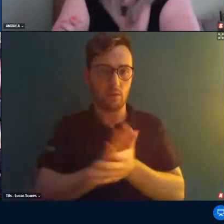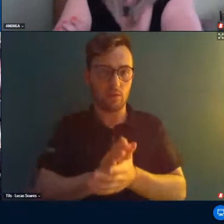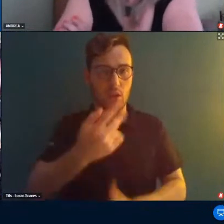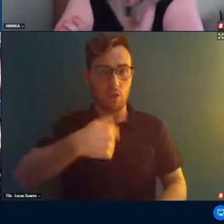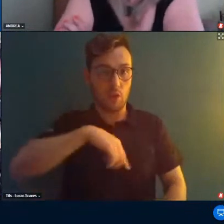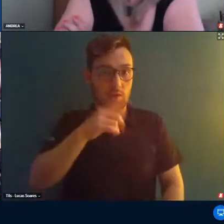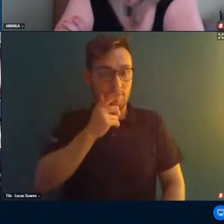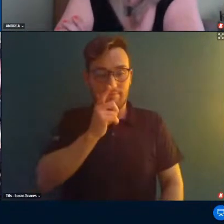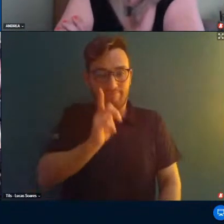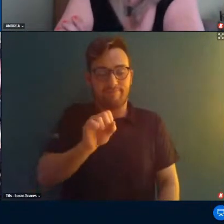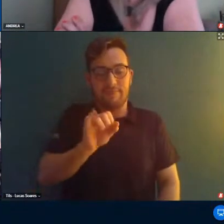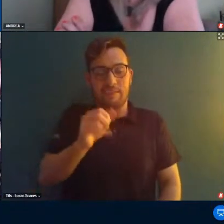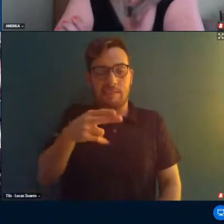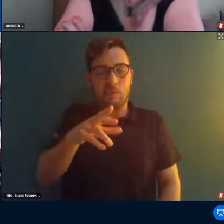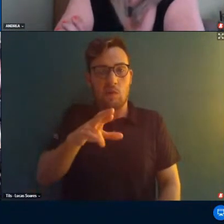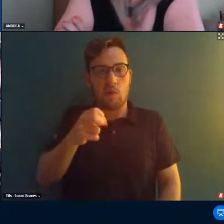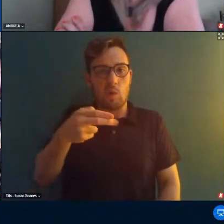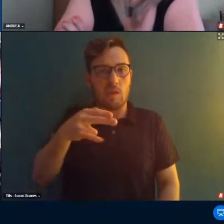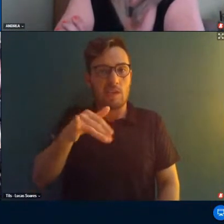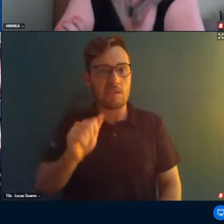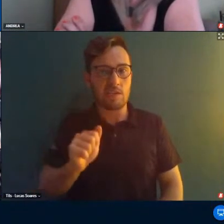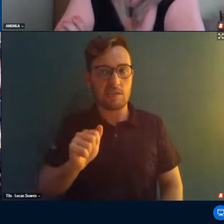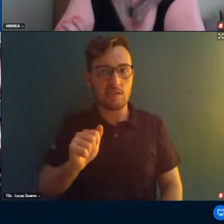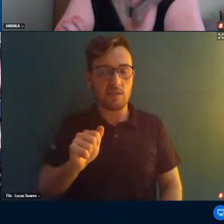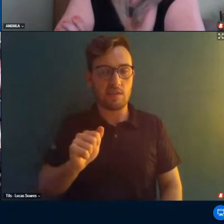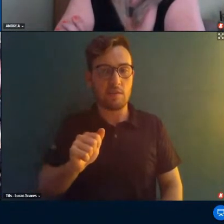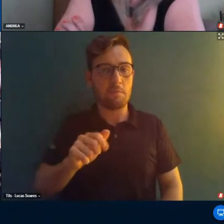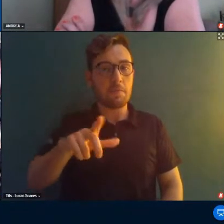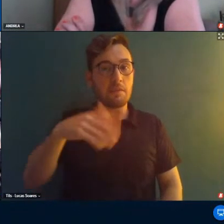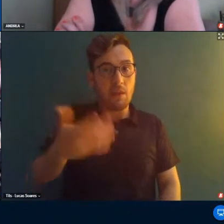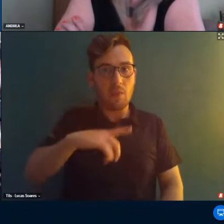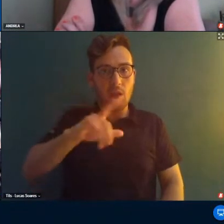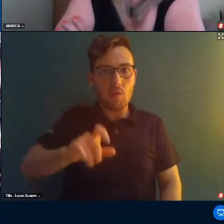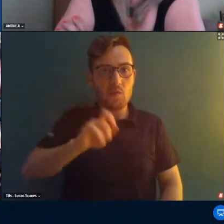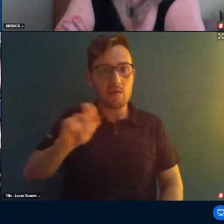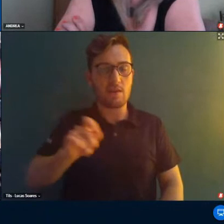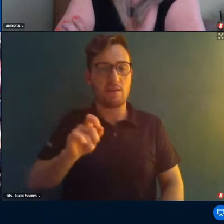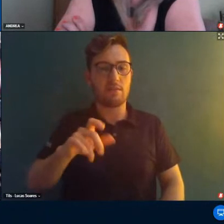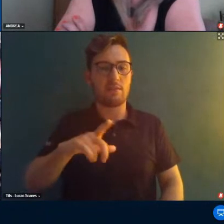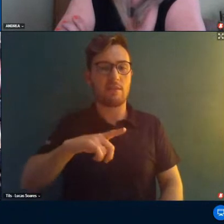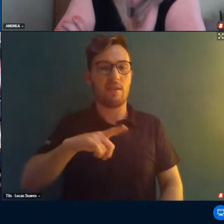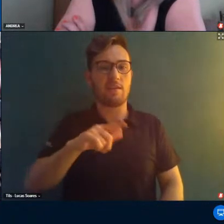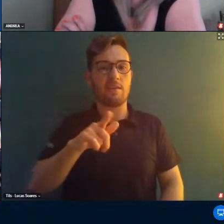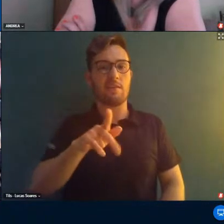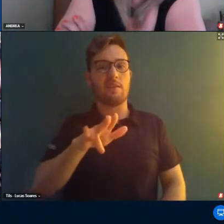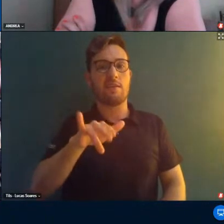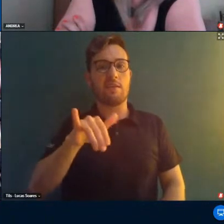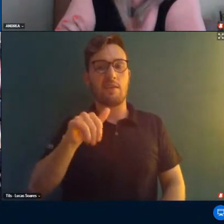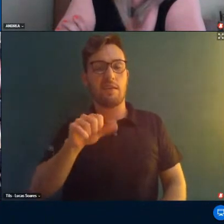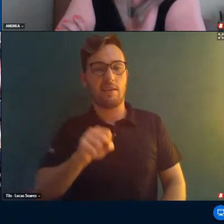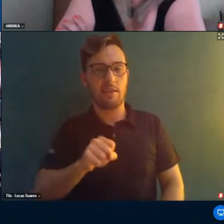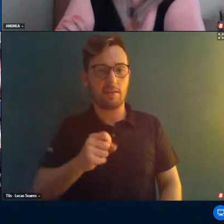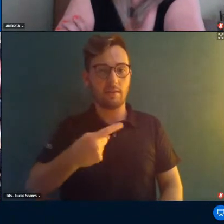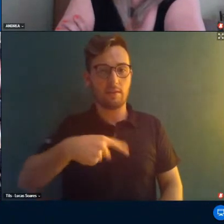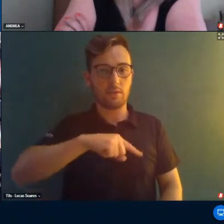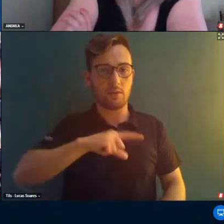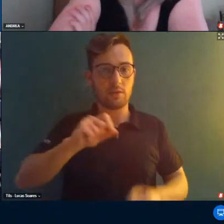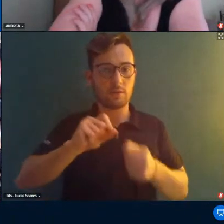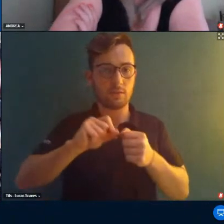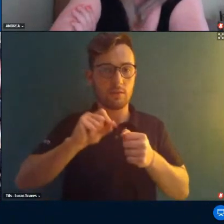sincronia. Então, o coral trouxe a inovação de trabalhar esse ano com guias. A gente fez versões da